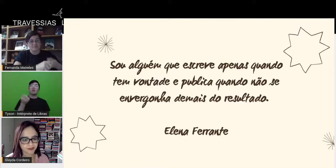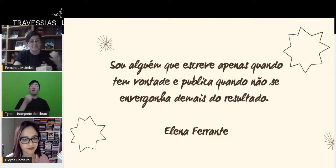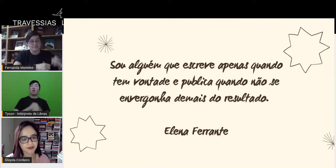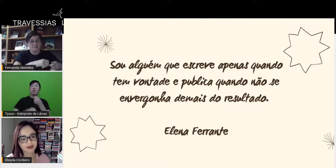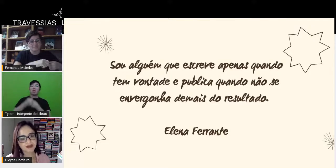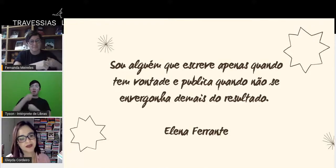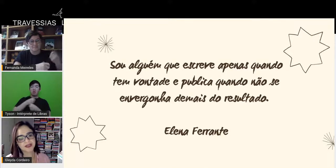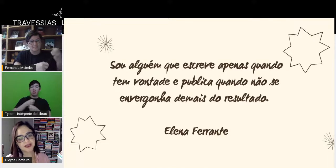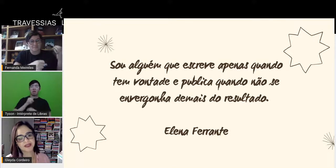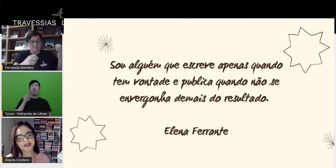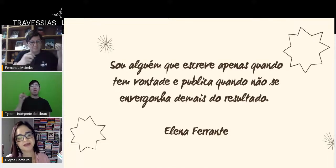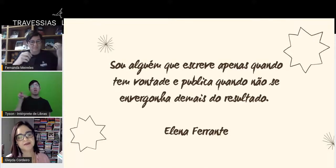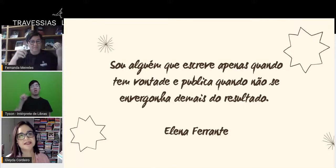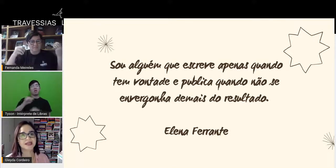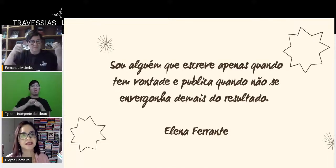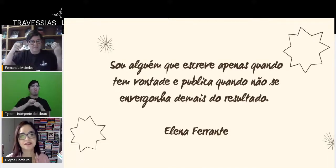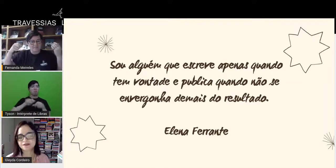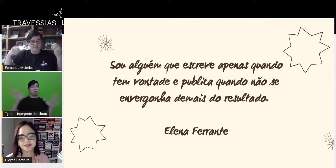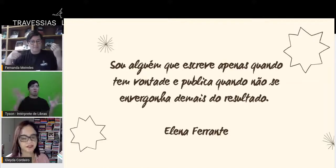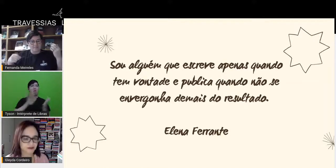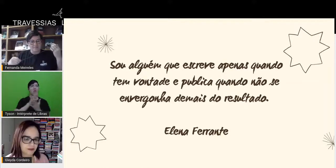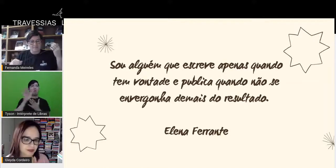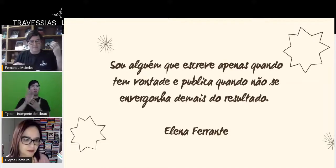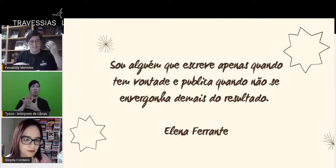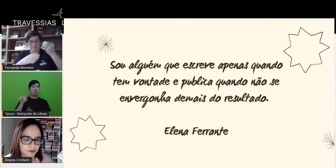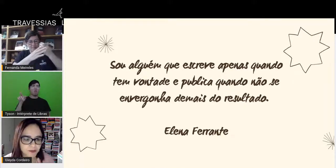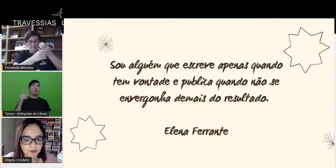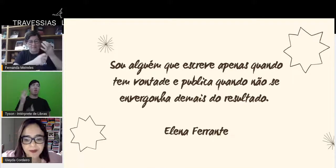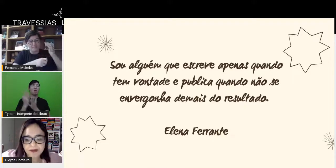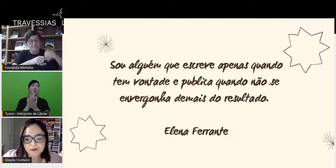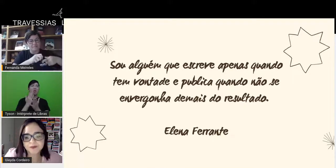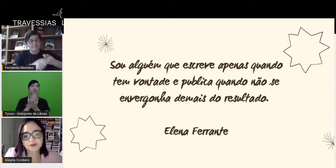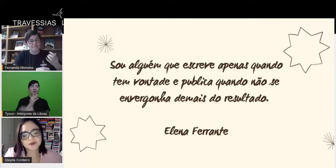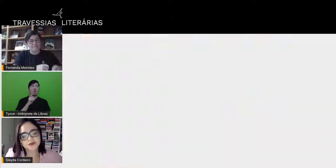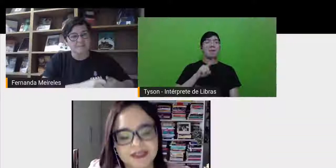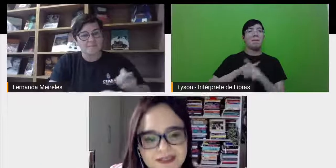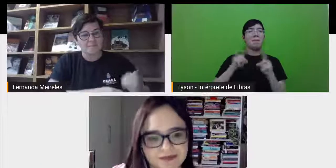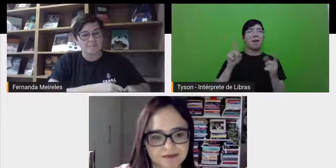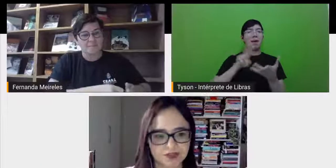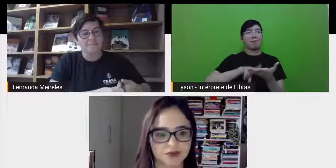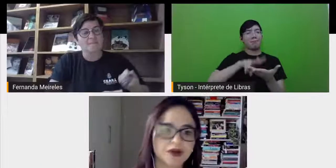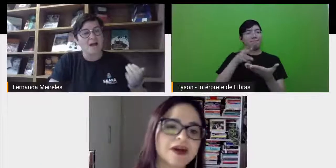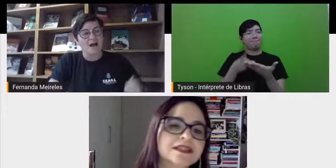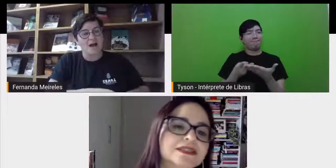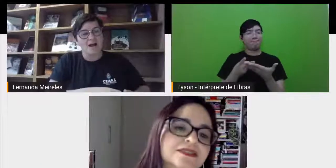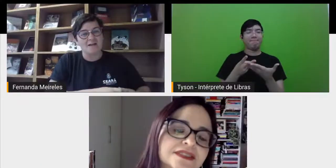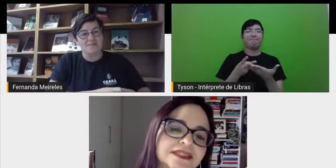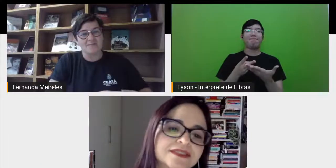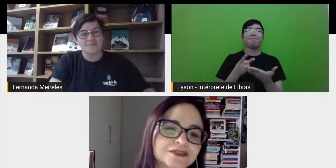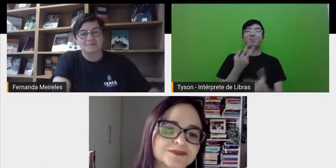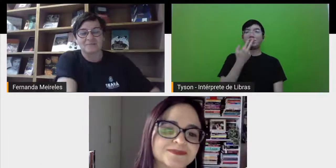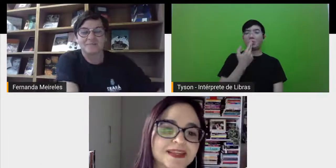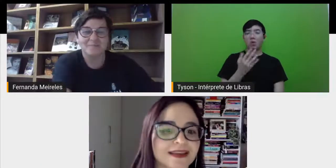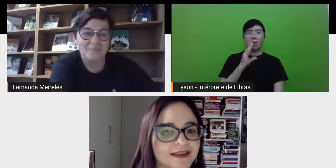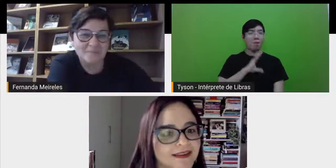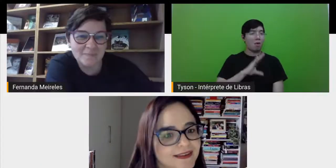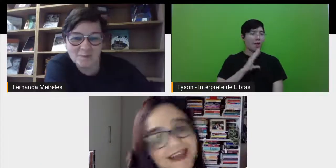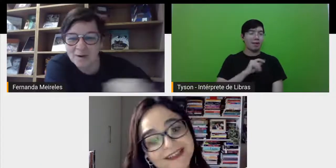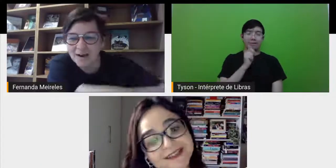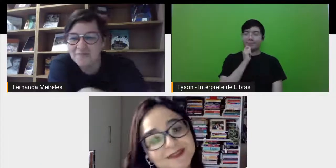teórico, mas que ainda não foi traduzido para o português. Estou aguardando esse livro.